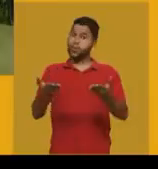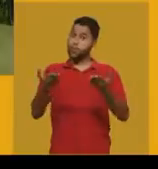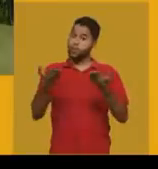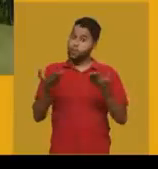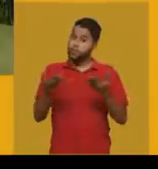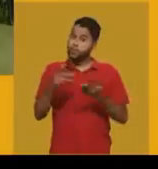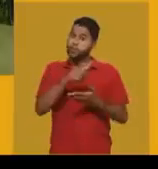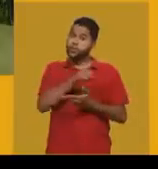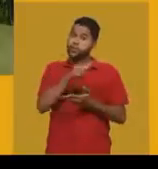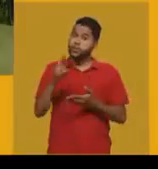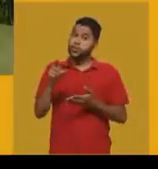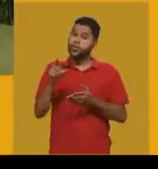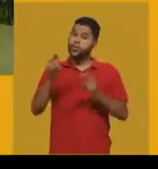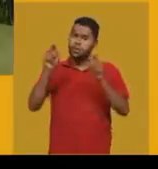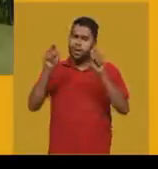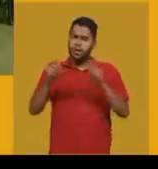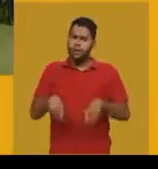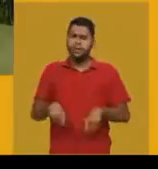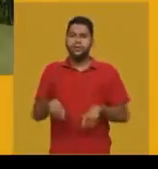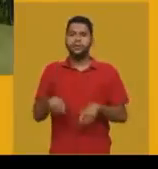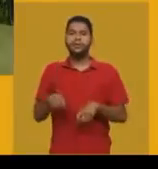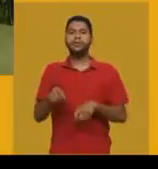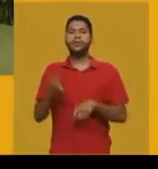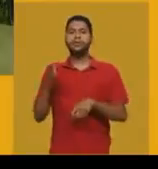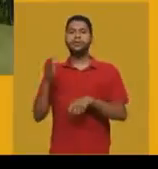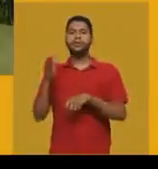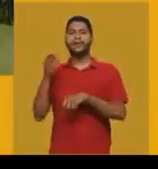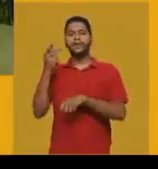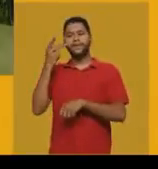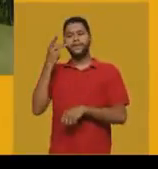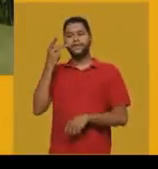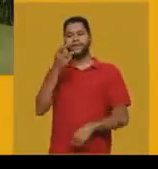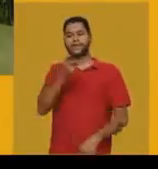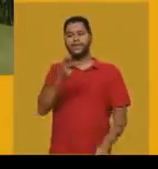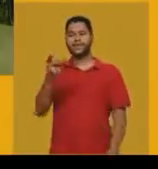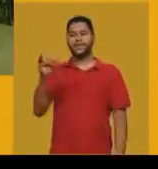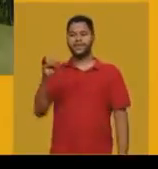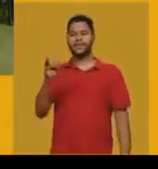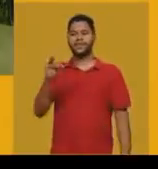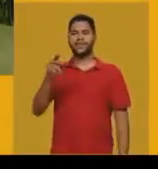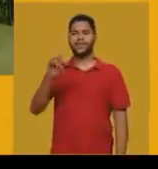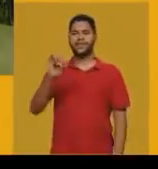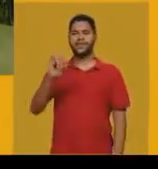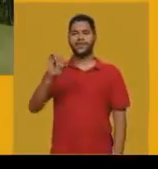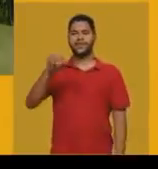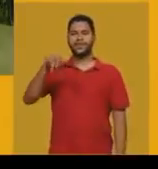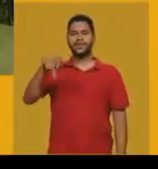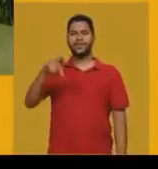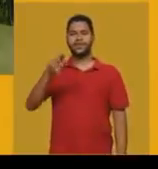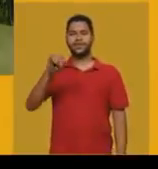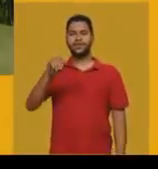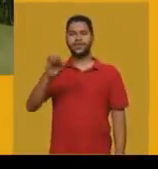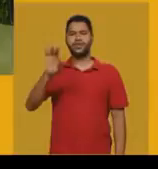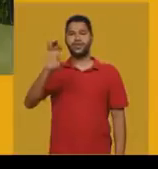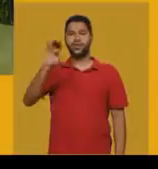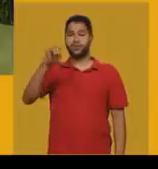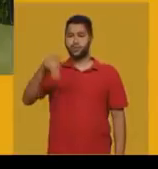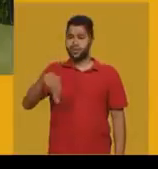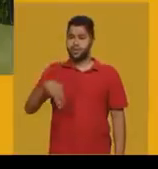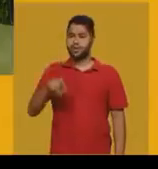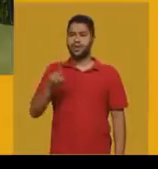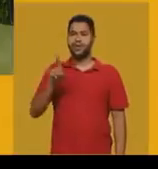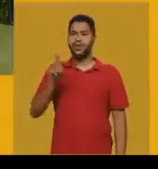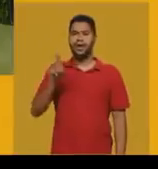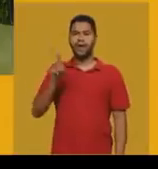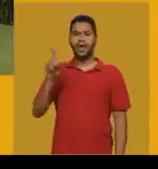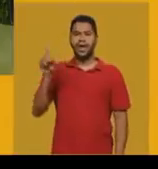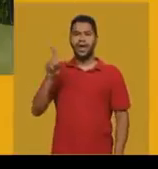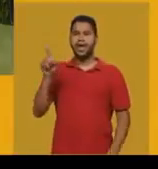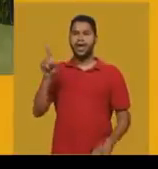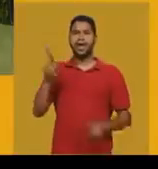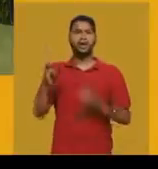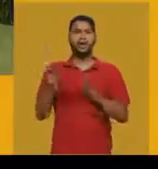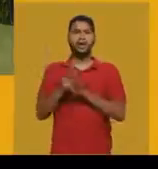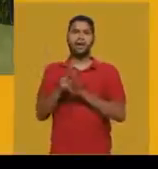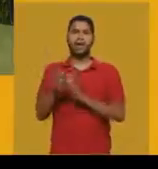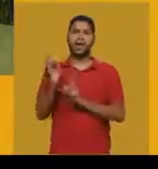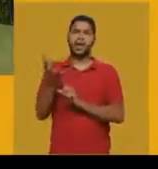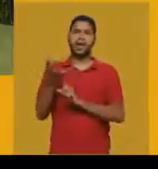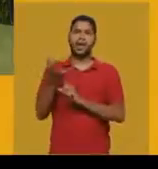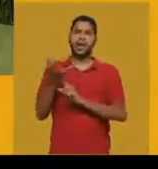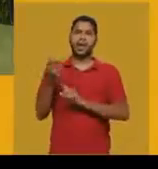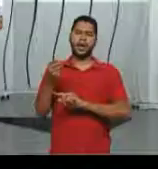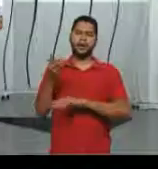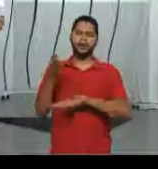puderem visitar Inhotim. O Inhotim, ele é um museu a céu aberto somente de arte